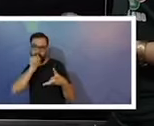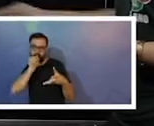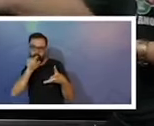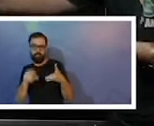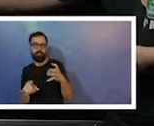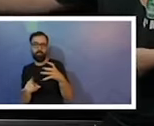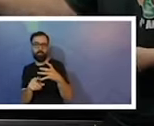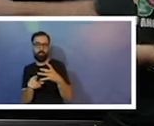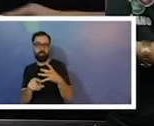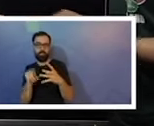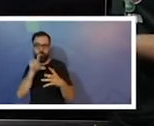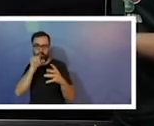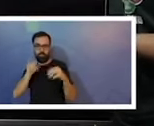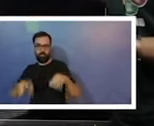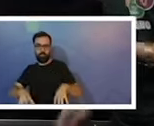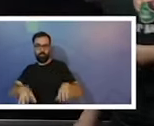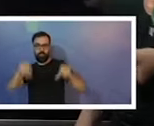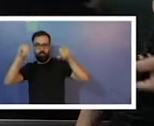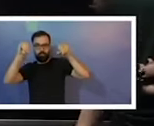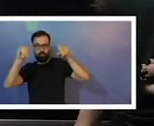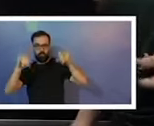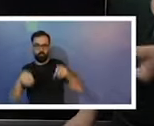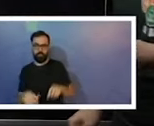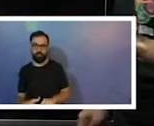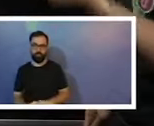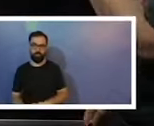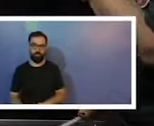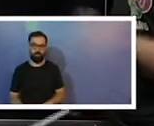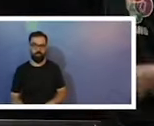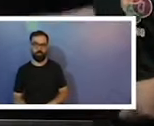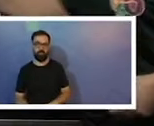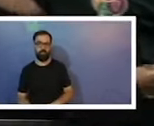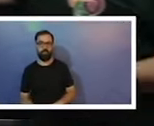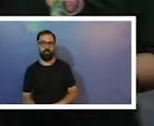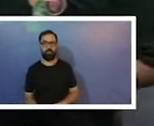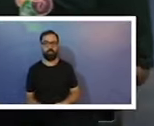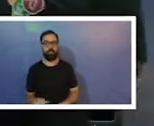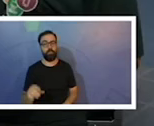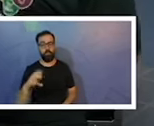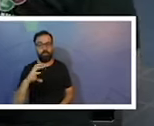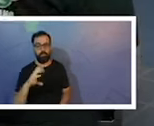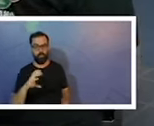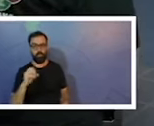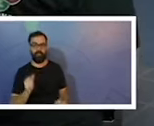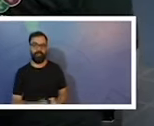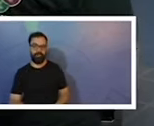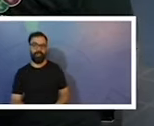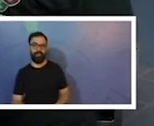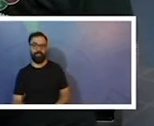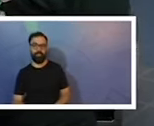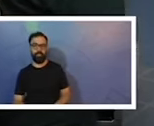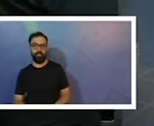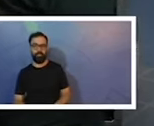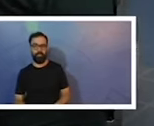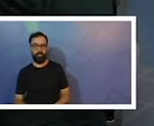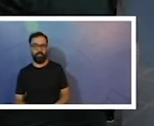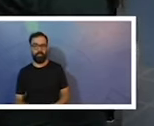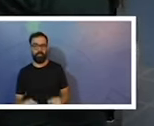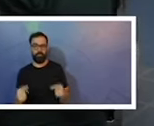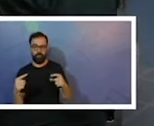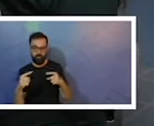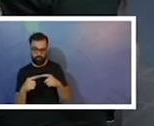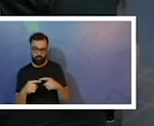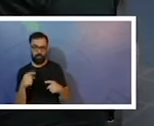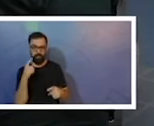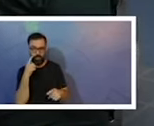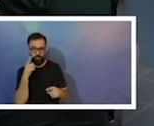gavião. Fizemos uma nova cadeia alimentar. Letra C. Tomando como base o que